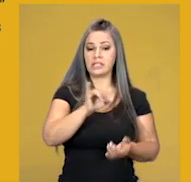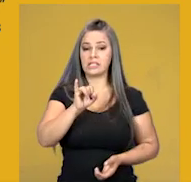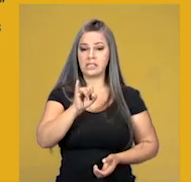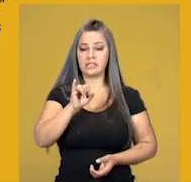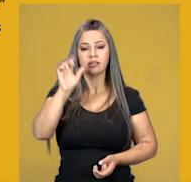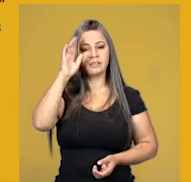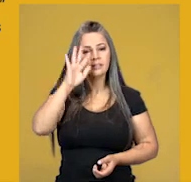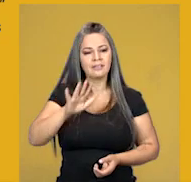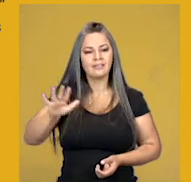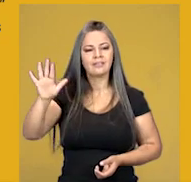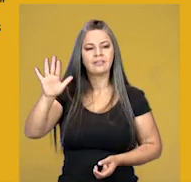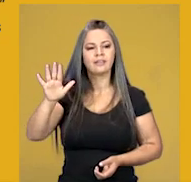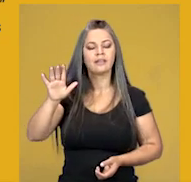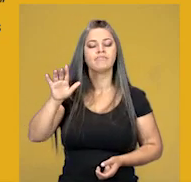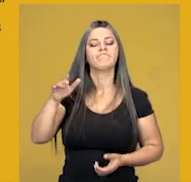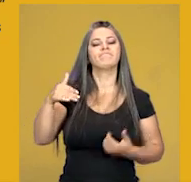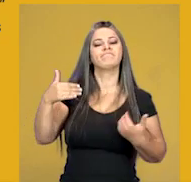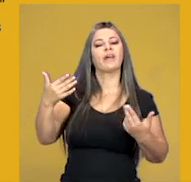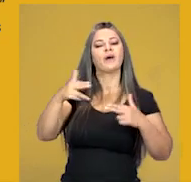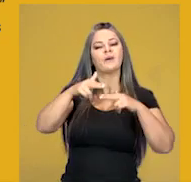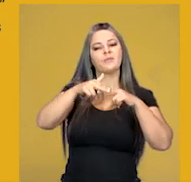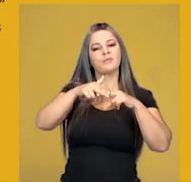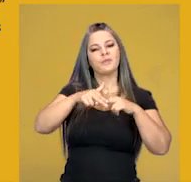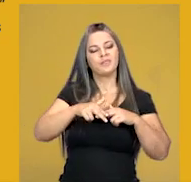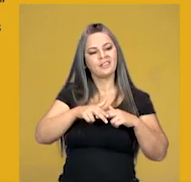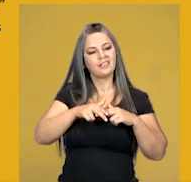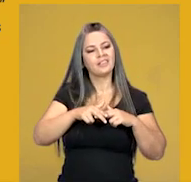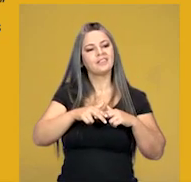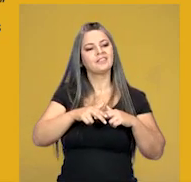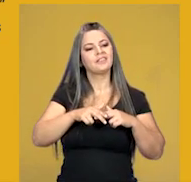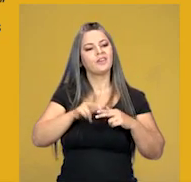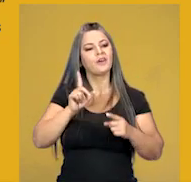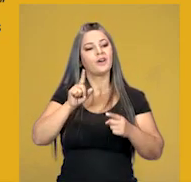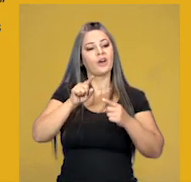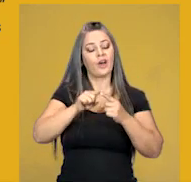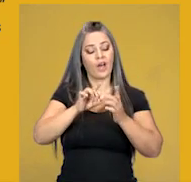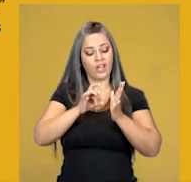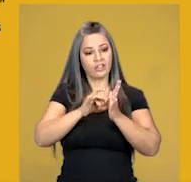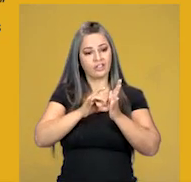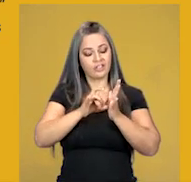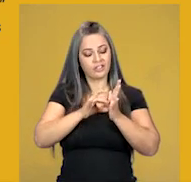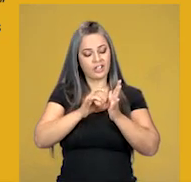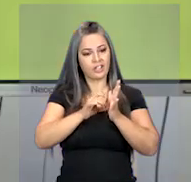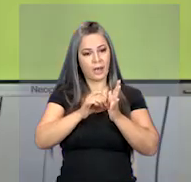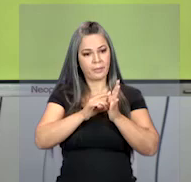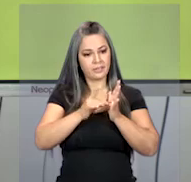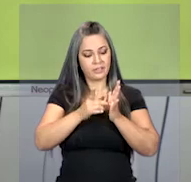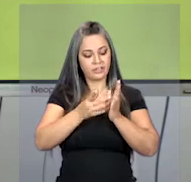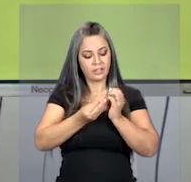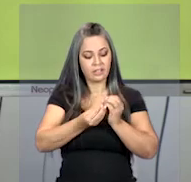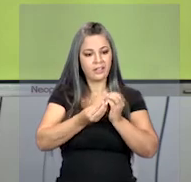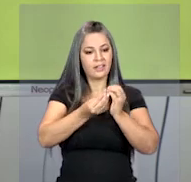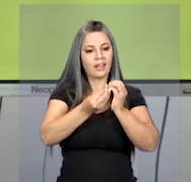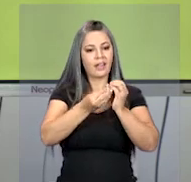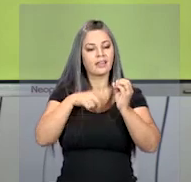pela qual os diamantes são encontrados entre os cascalhos e areias do rio. Isso é um fato real ou